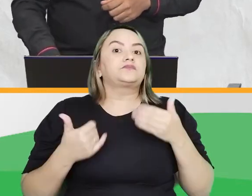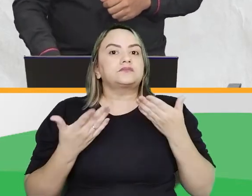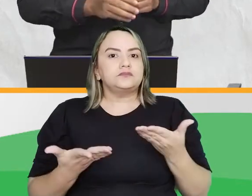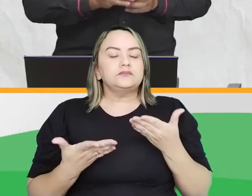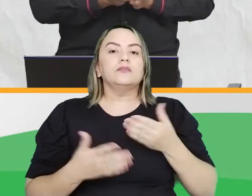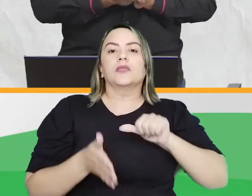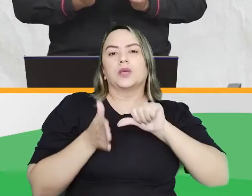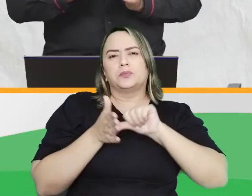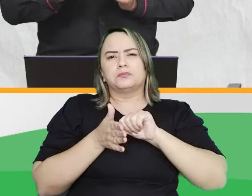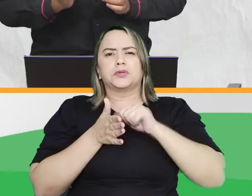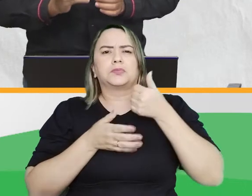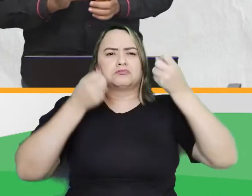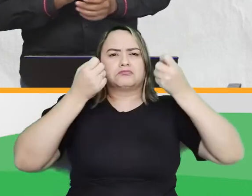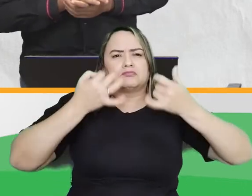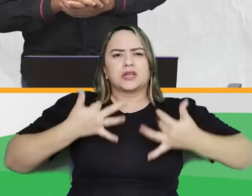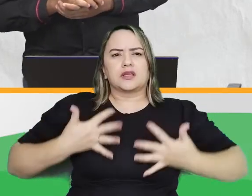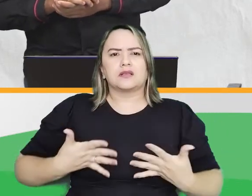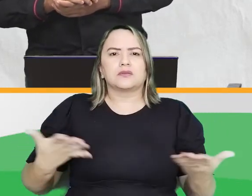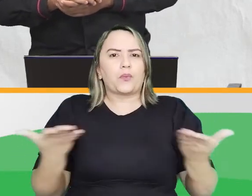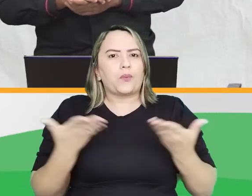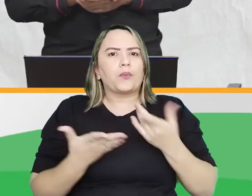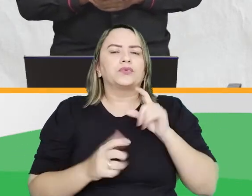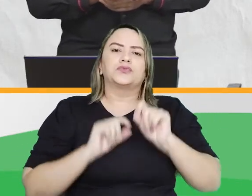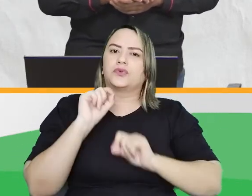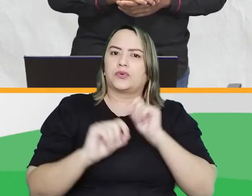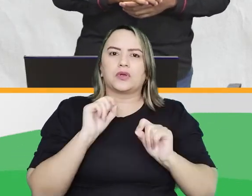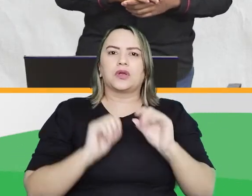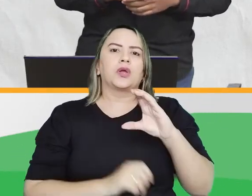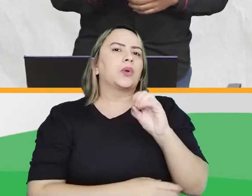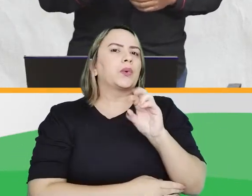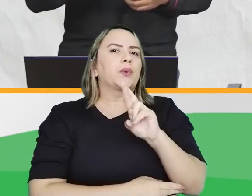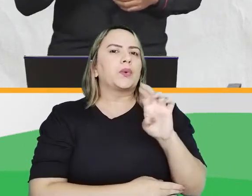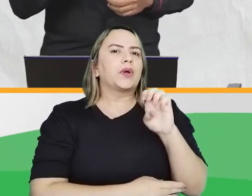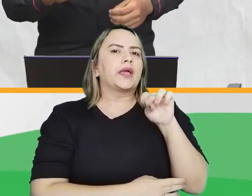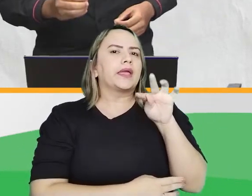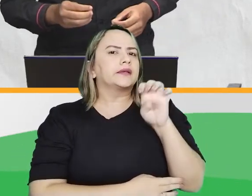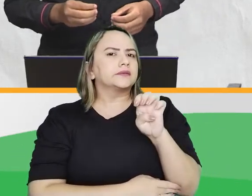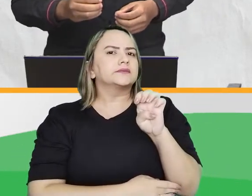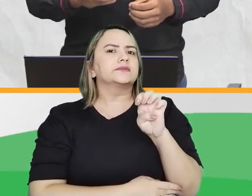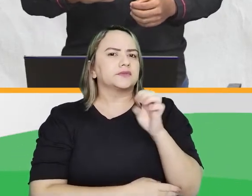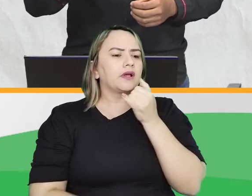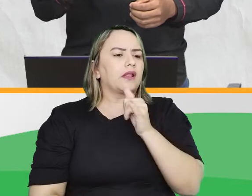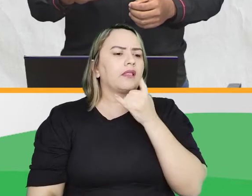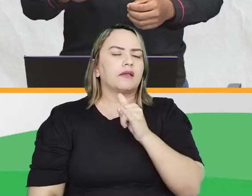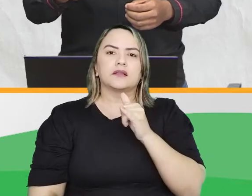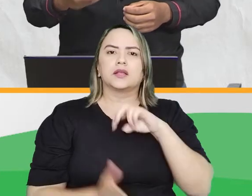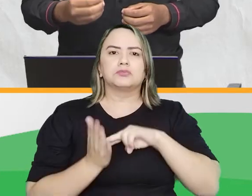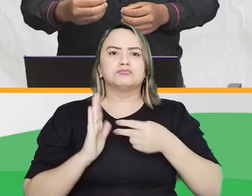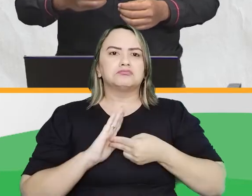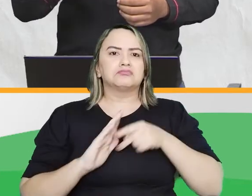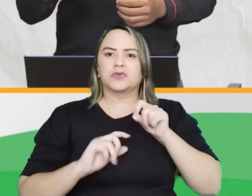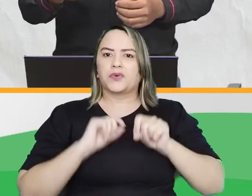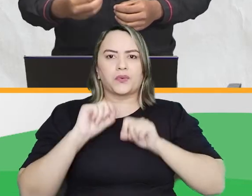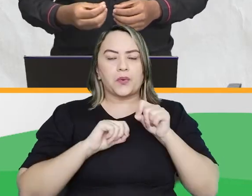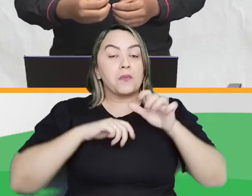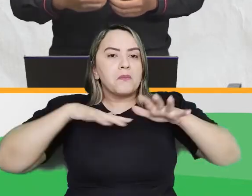tá bem? Então, vamos lá. A primeira definição que a gente vai aprender aqui hoje é a definição de corrente elétrica. Então, vamos lá, professor. O que é corrente